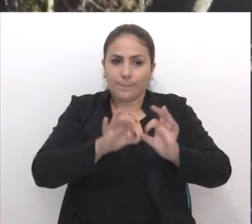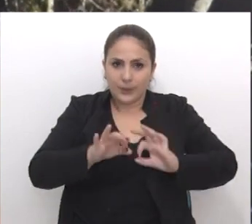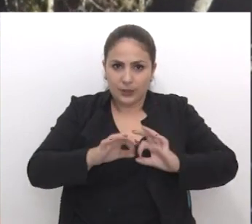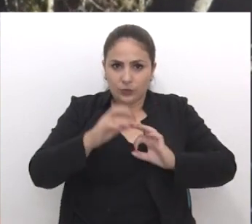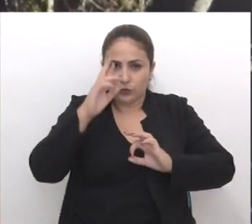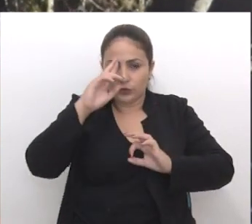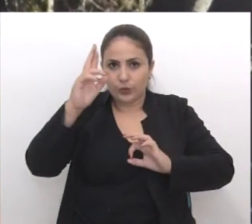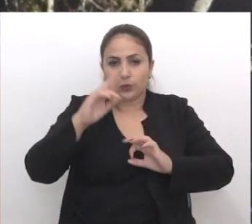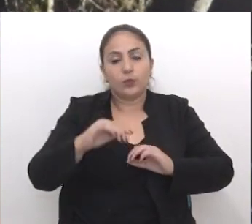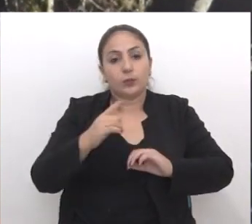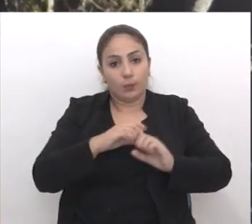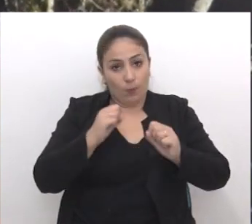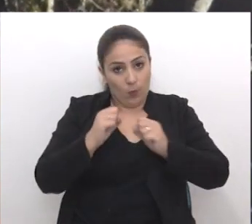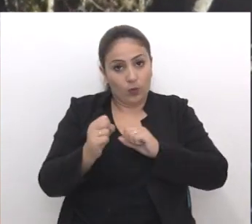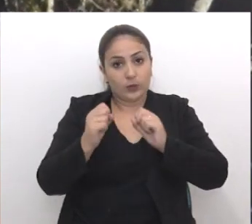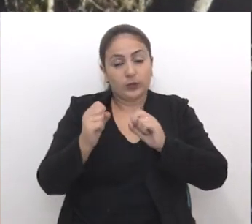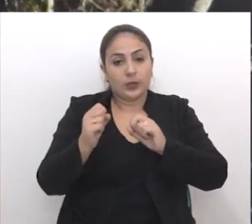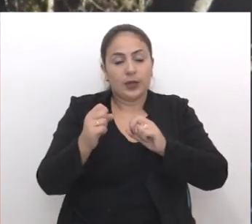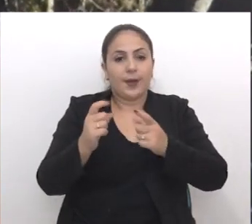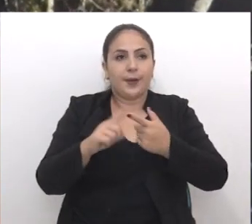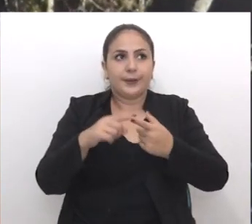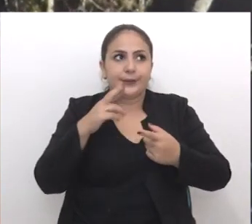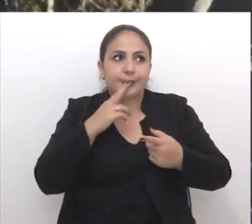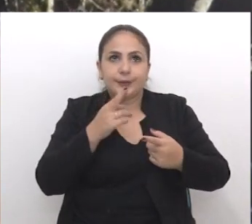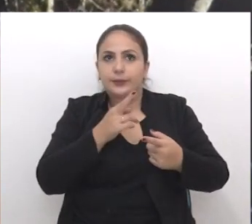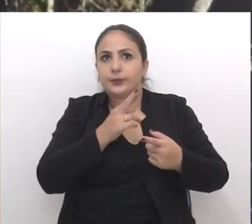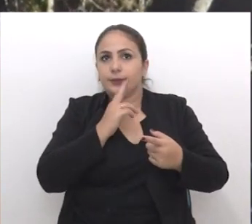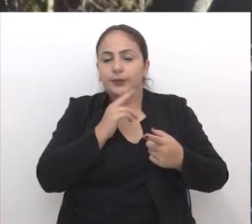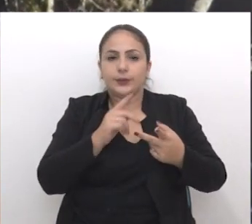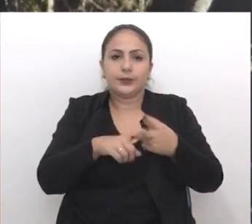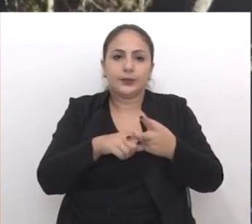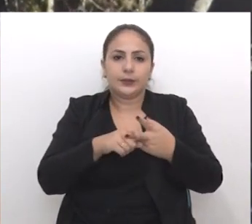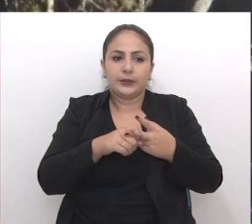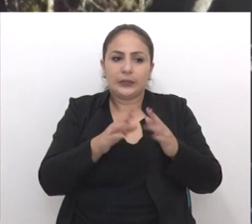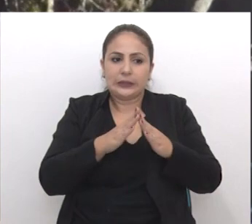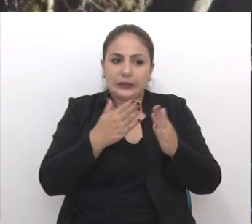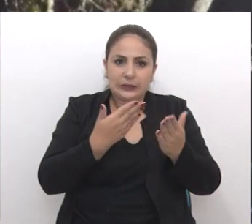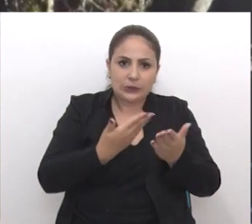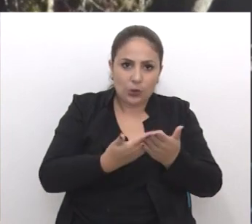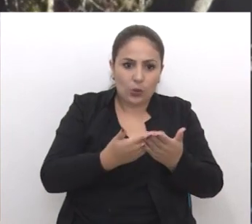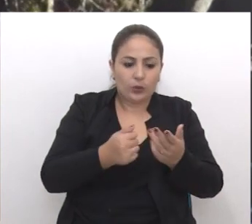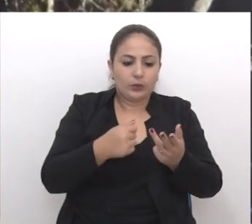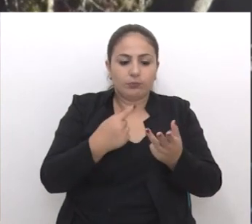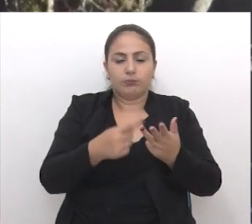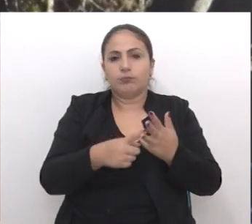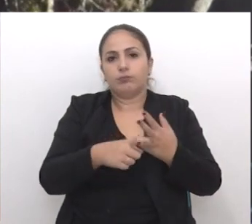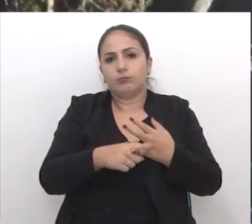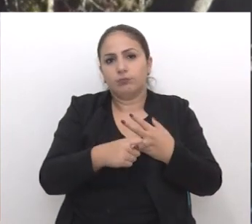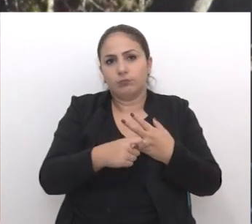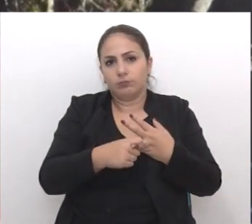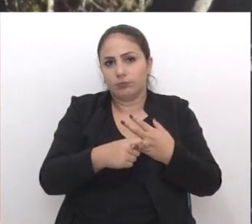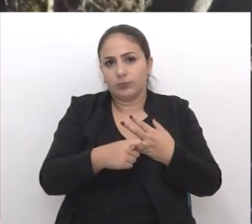permitido que se tenha estabelecimentos como restaurante, como escolas,